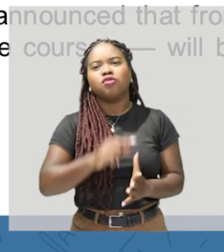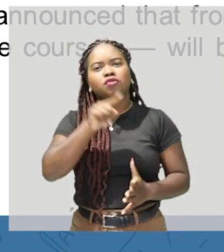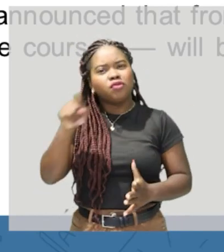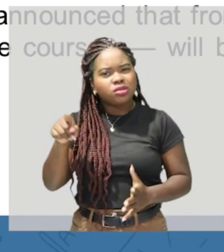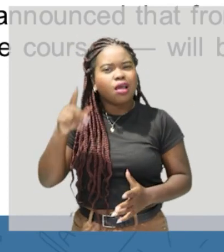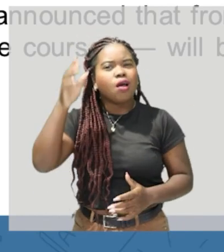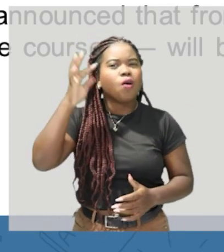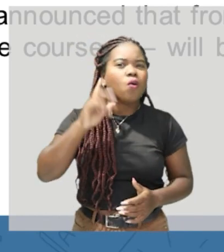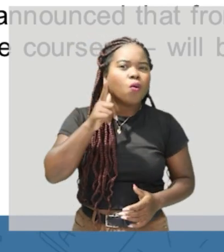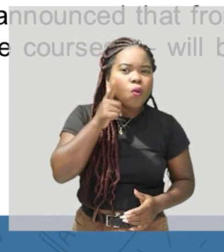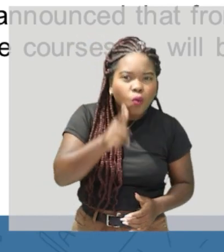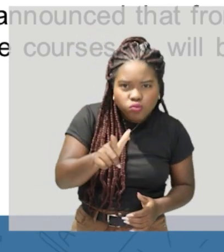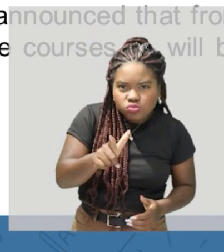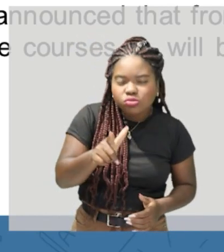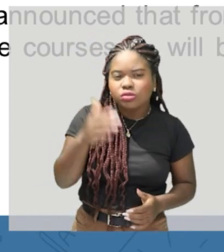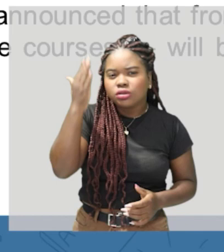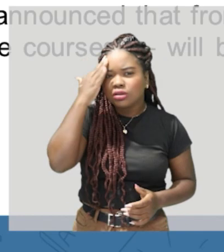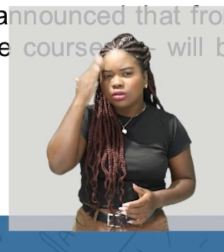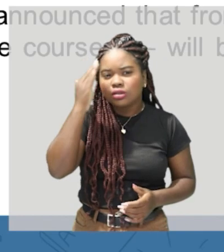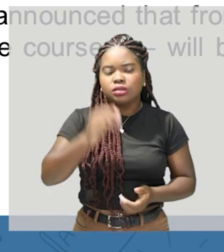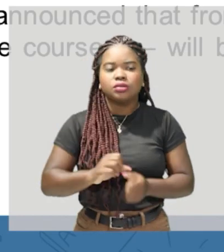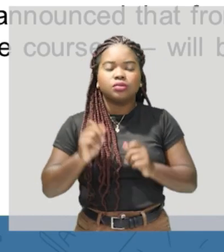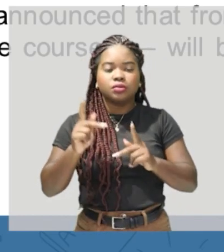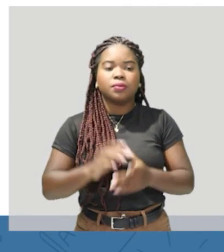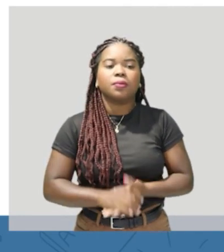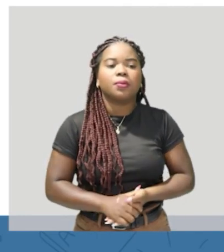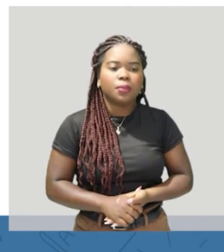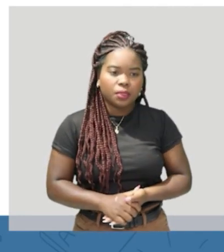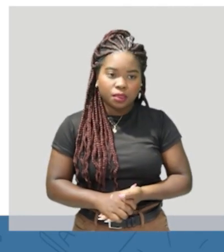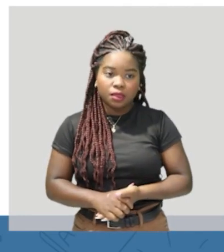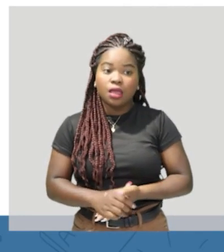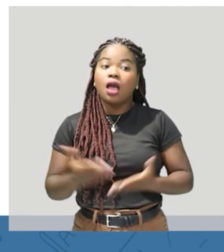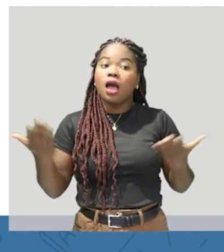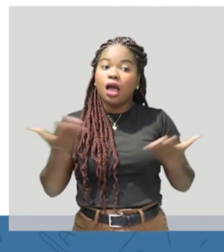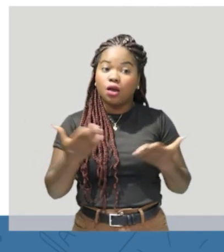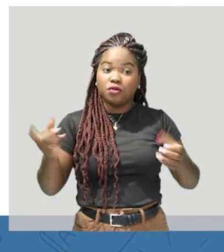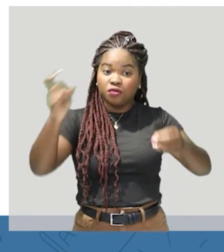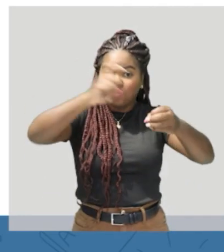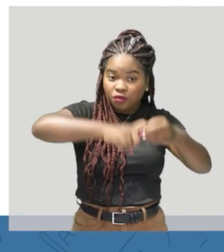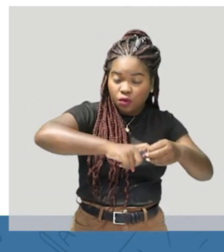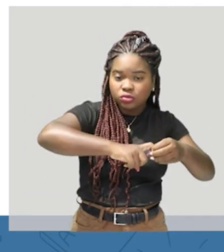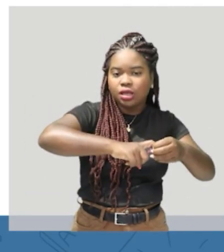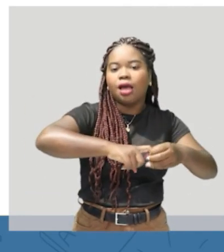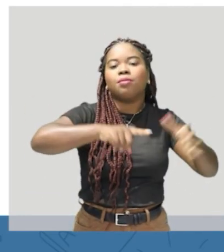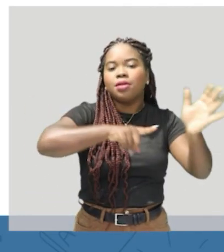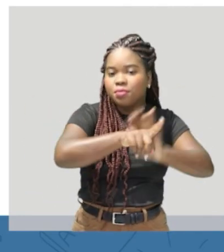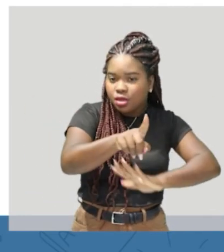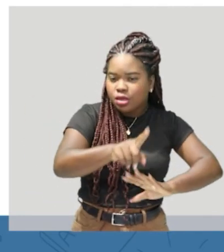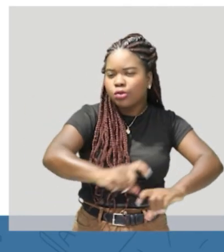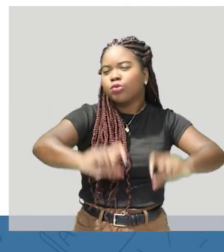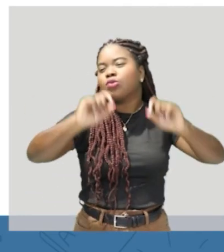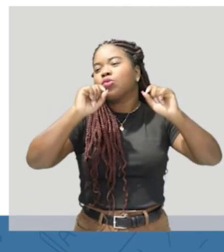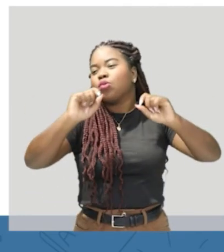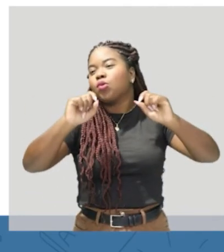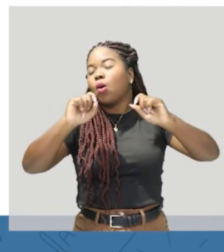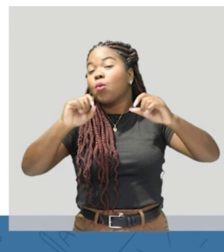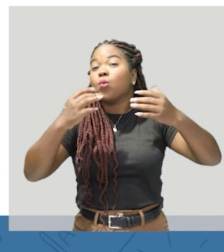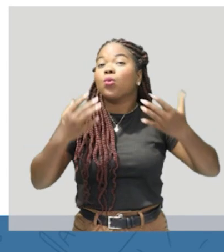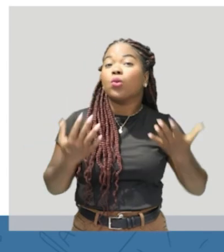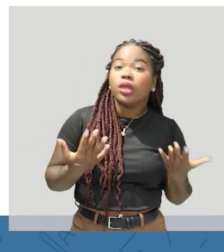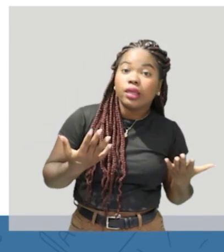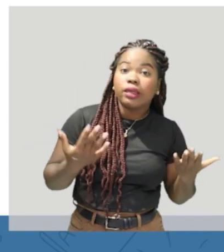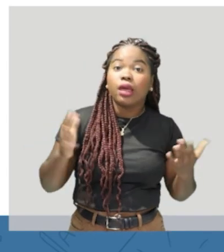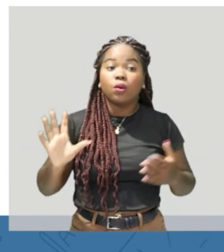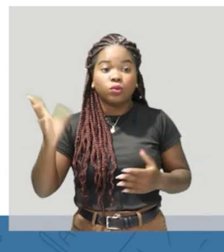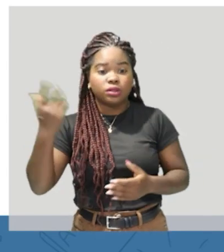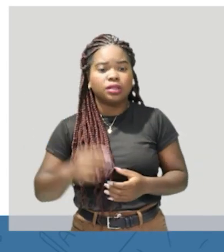bom? Então, o título traz algumas palavras-chave. Vamos lá para o nosso enunciado para ver o que está sendo tratado. A